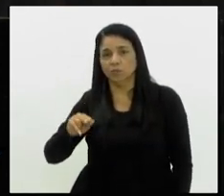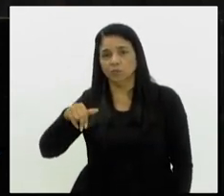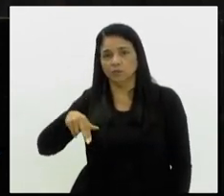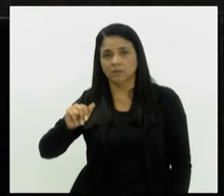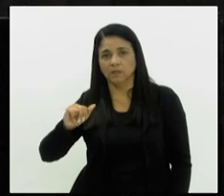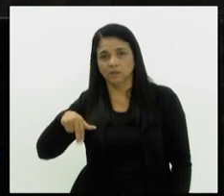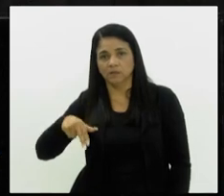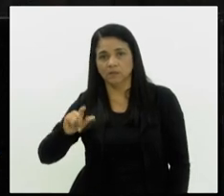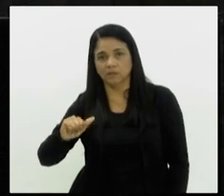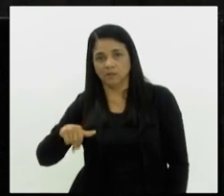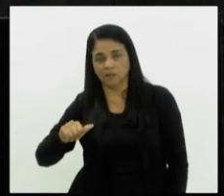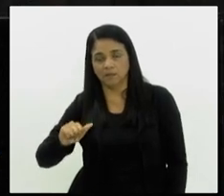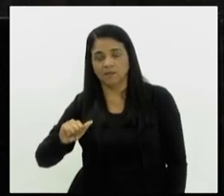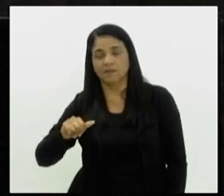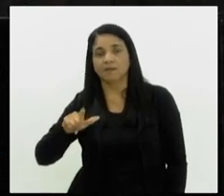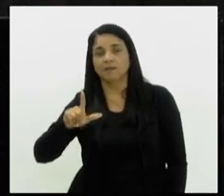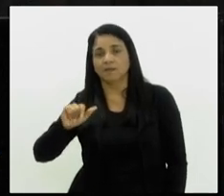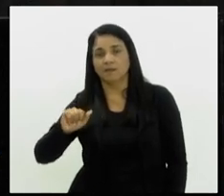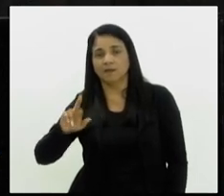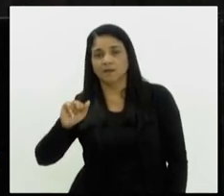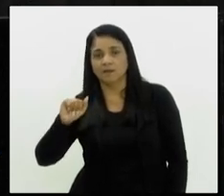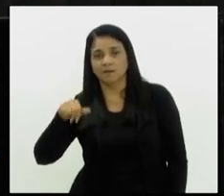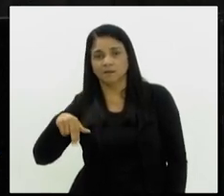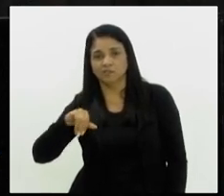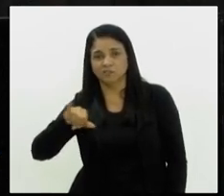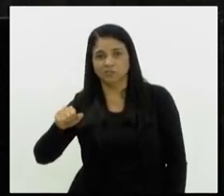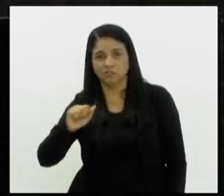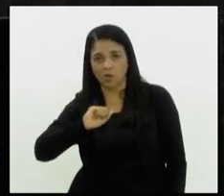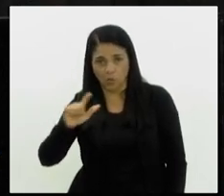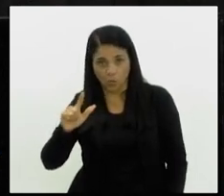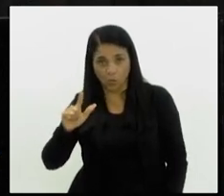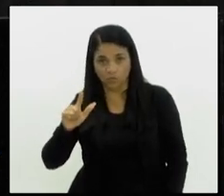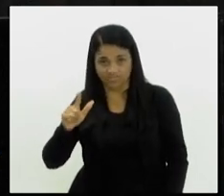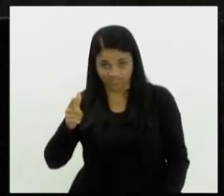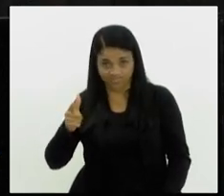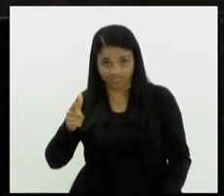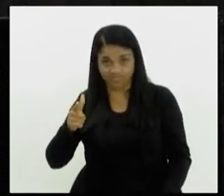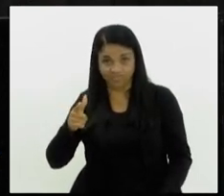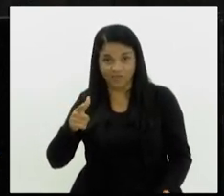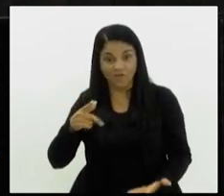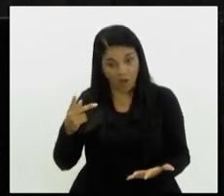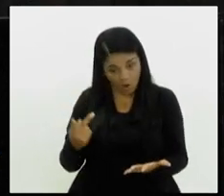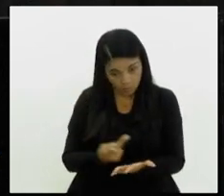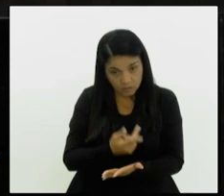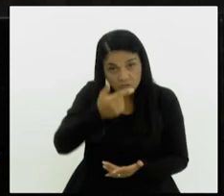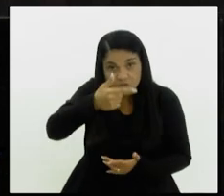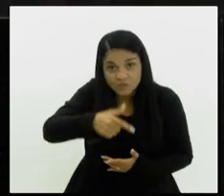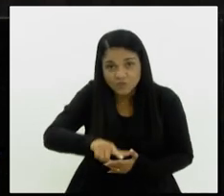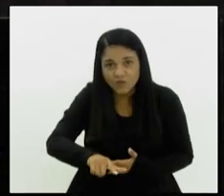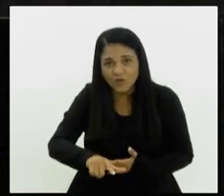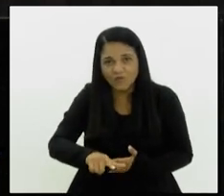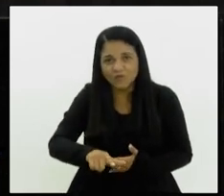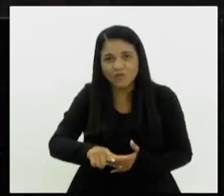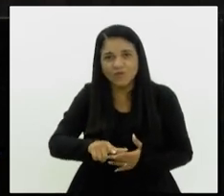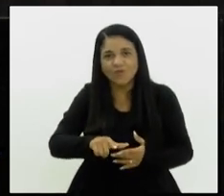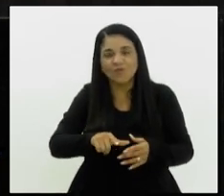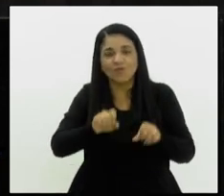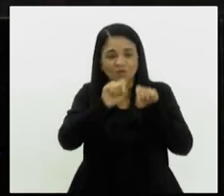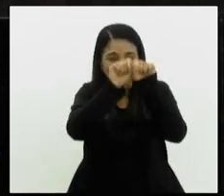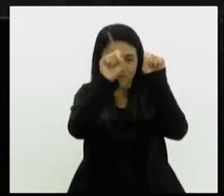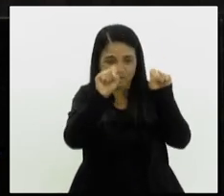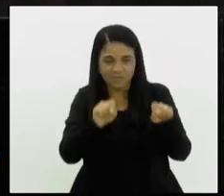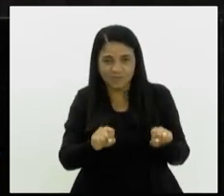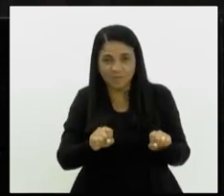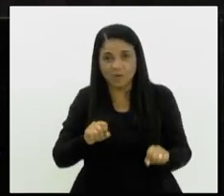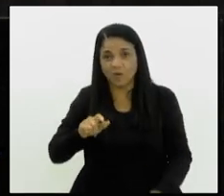outros fatos como esses ocorrerão. E nada impede de ocorrer, no sistema